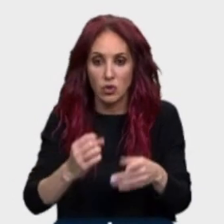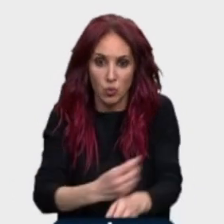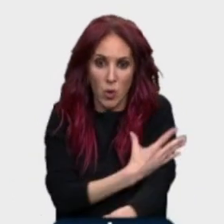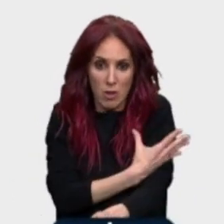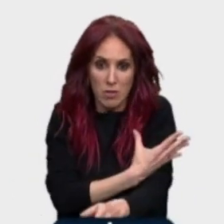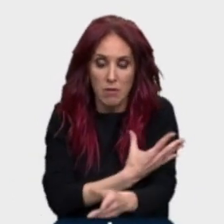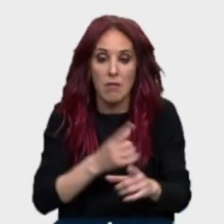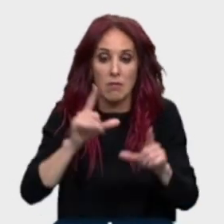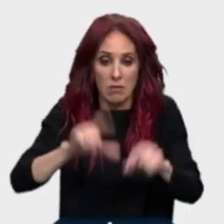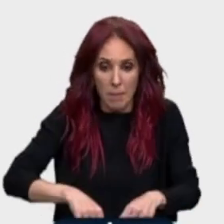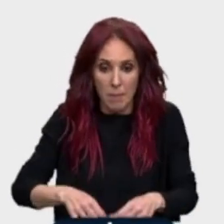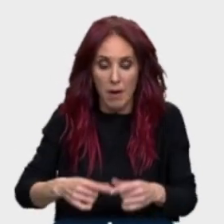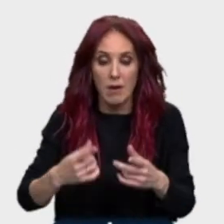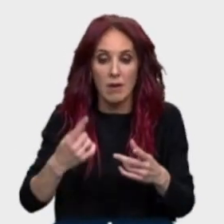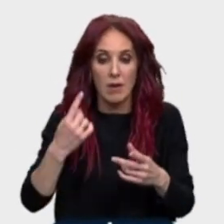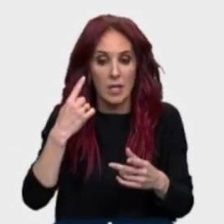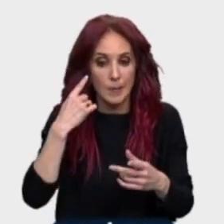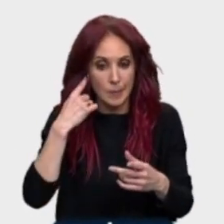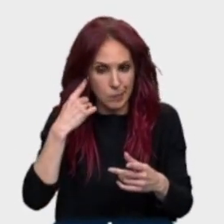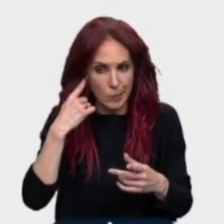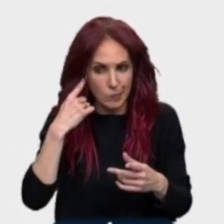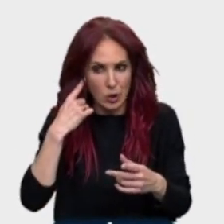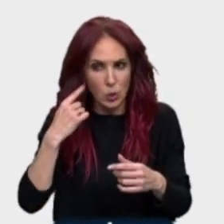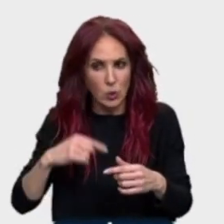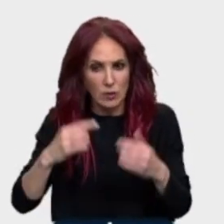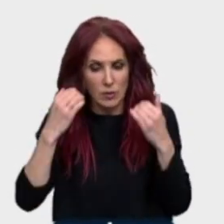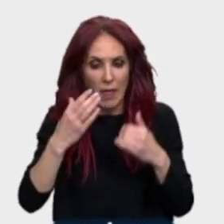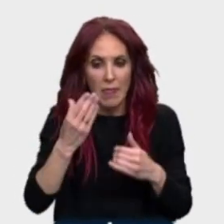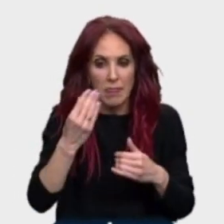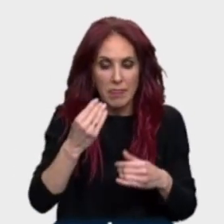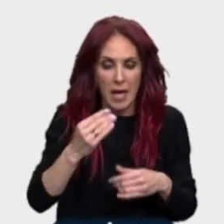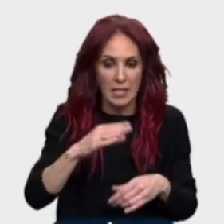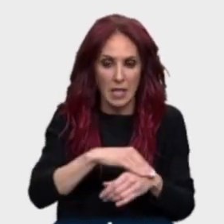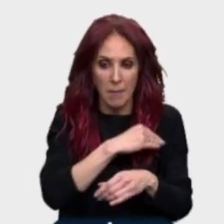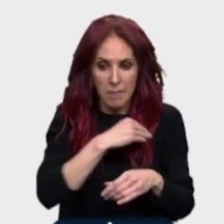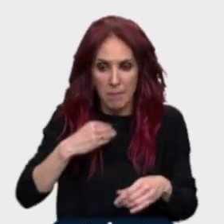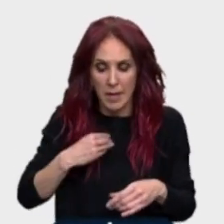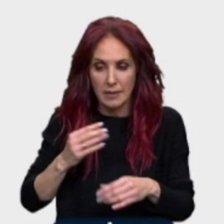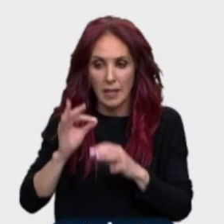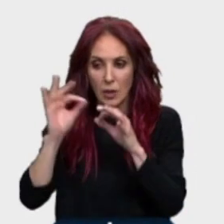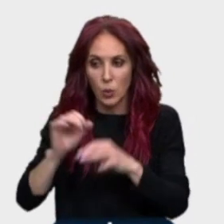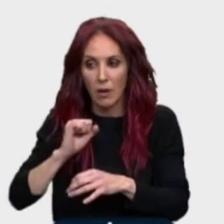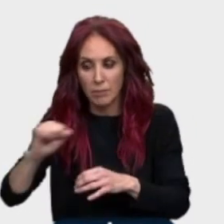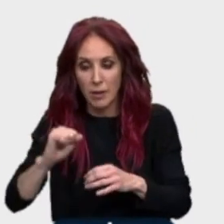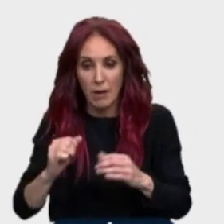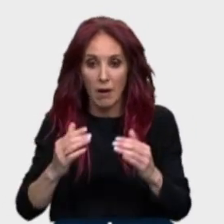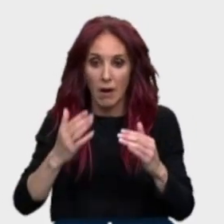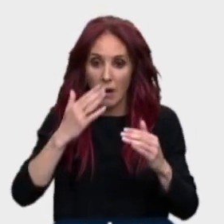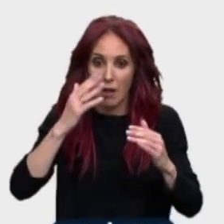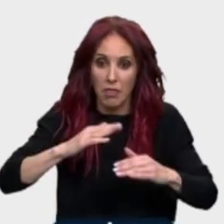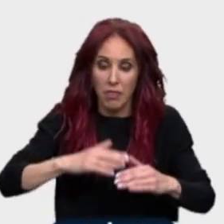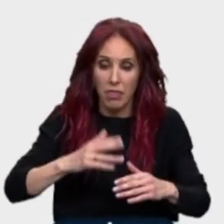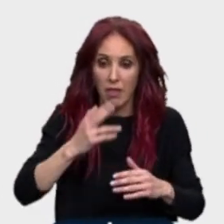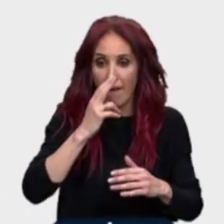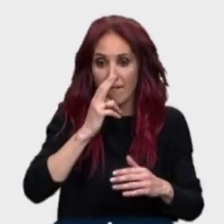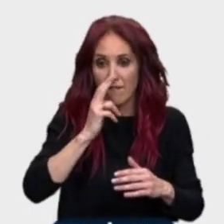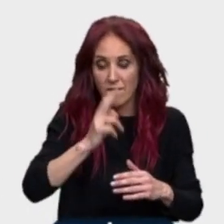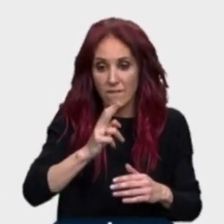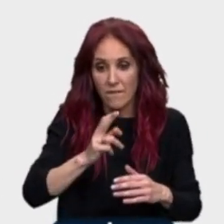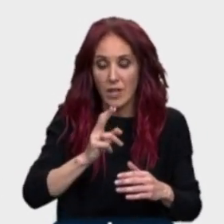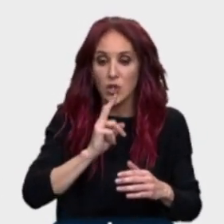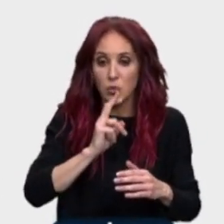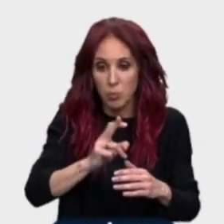Temos, inclusivamente, segundo foi divulgado hoje, 10 médicos em unidades de cuidados intensivos. Há um enfraquecimento na resposta do próprio Serviço Nacional de